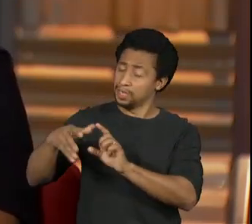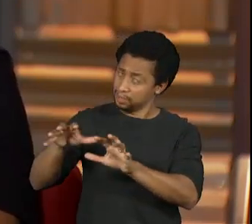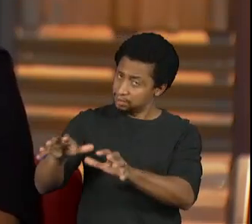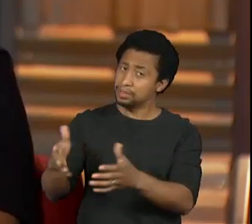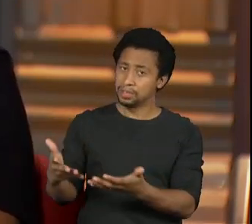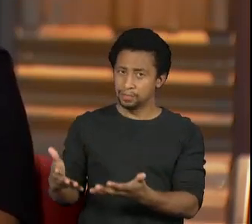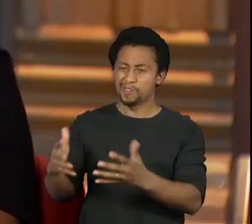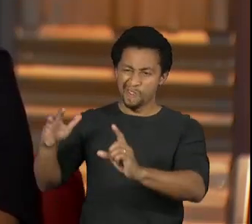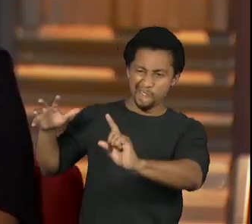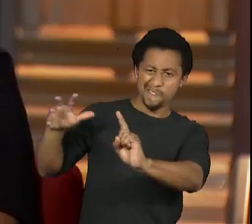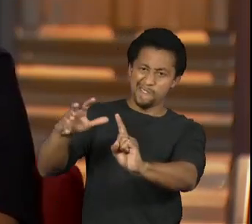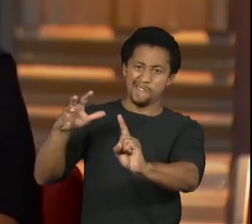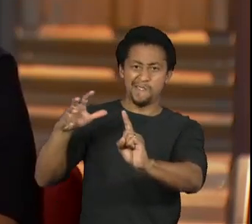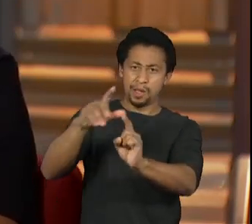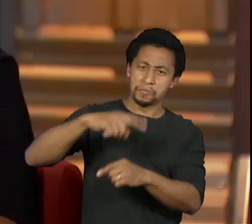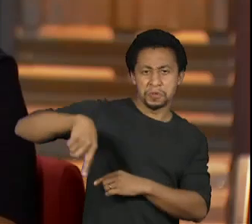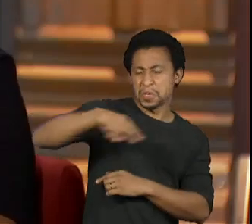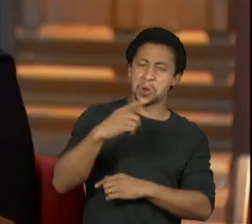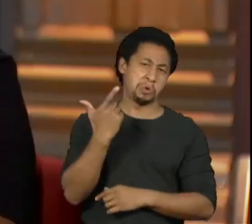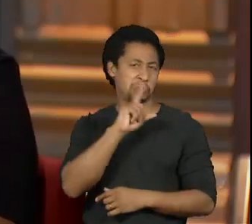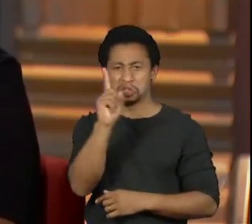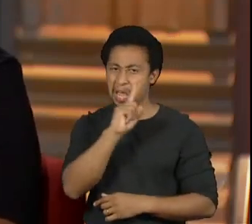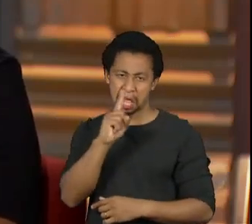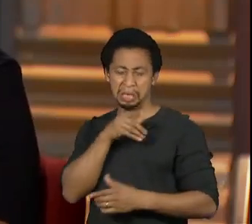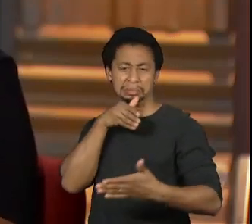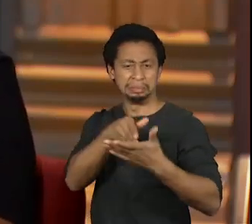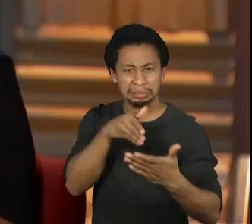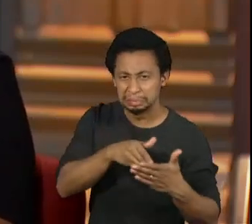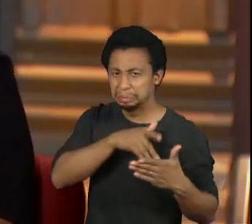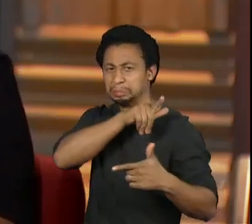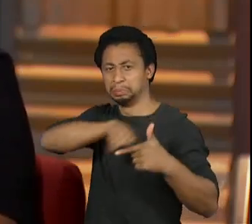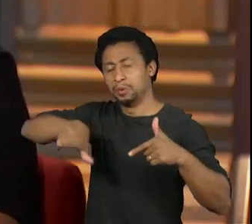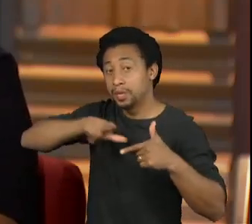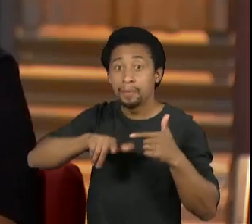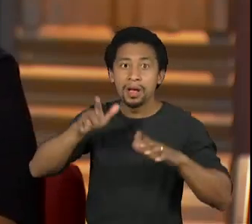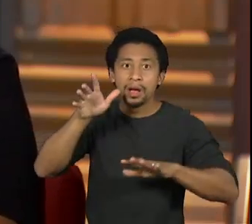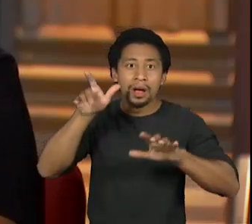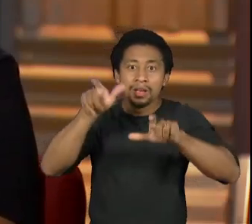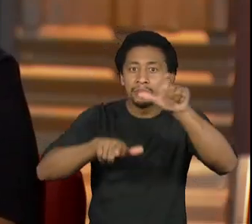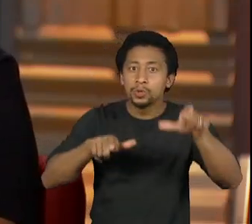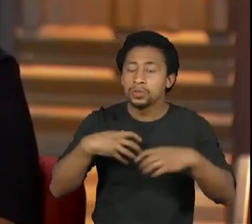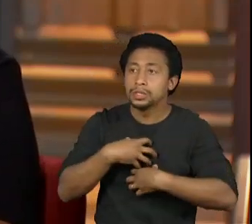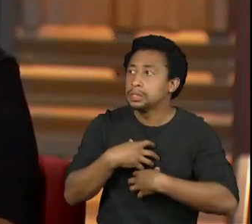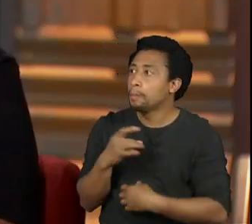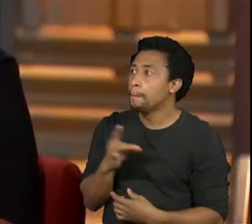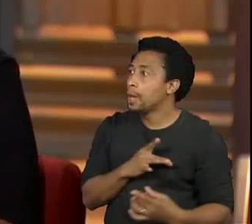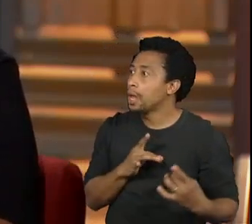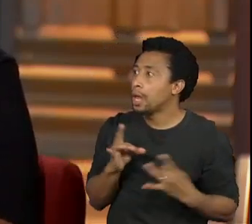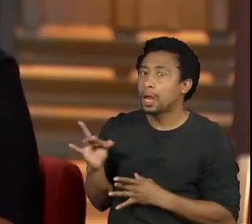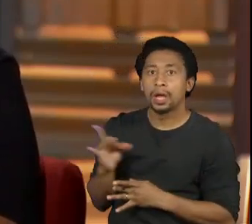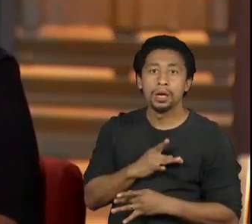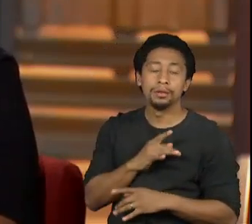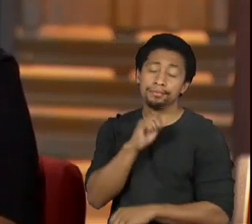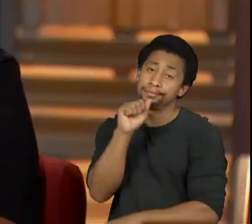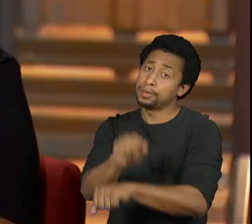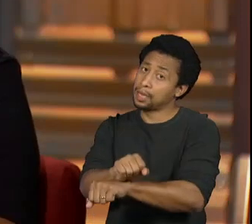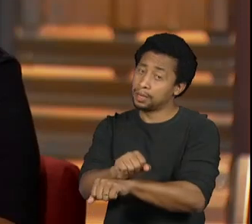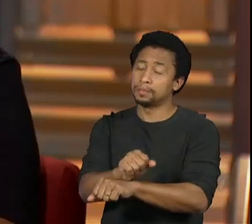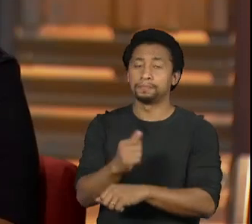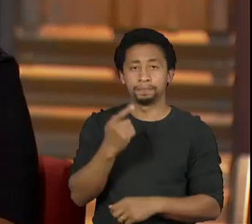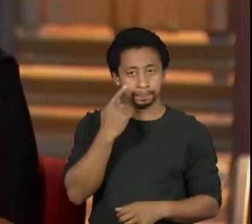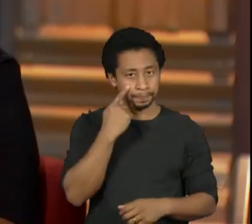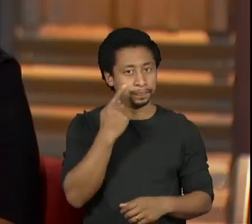que as pessoas são paralisadas pelo medo já não consegue mais se movimentar Então tem um versículo bíblico que diz a senha